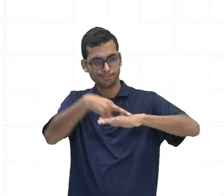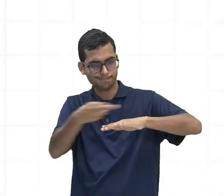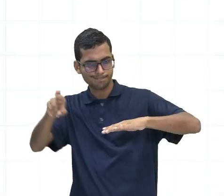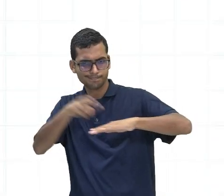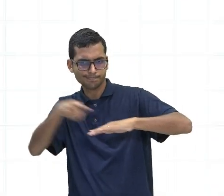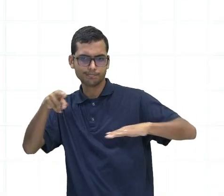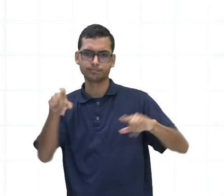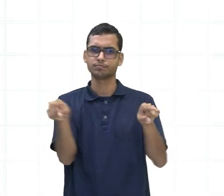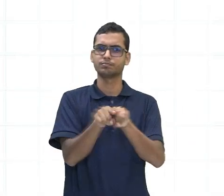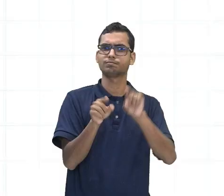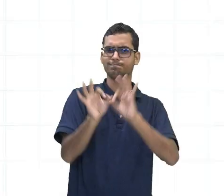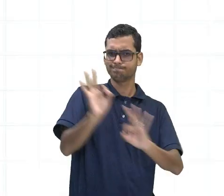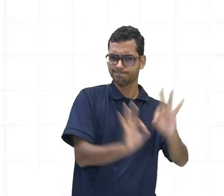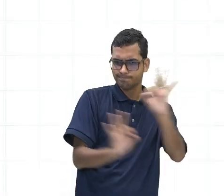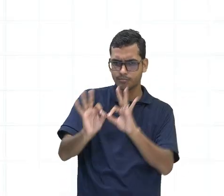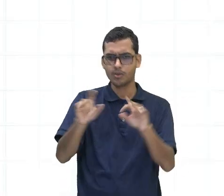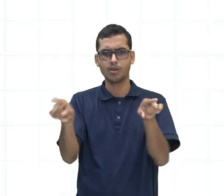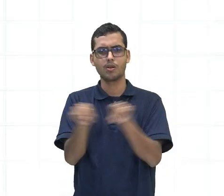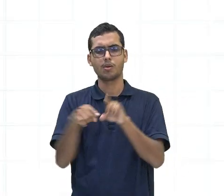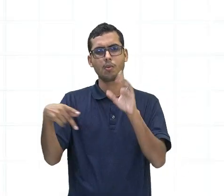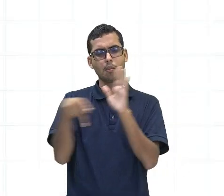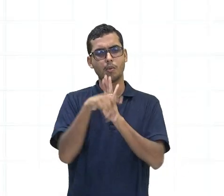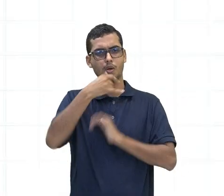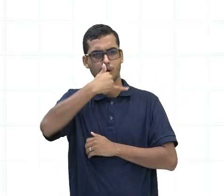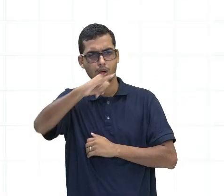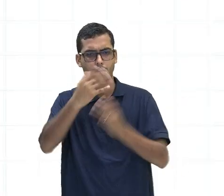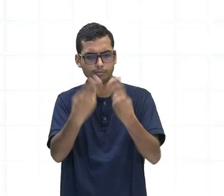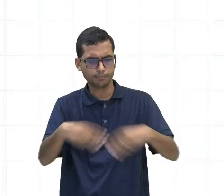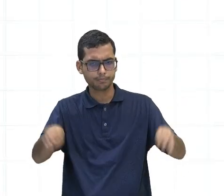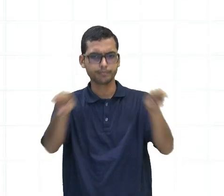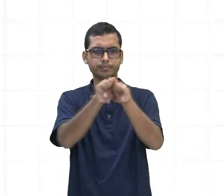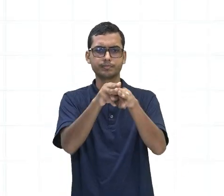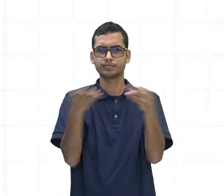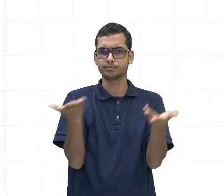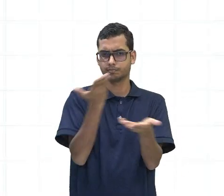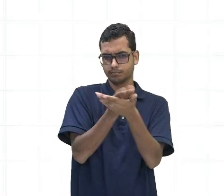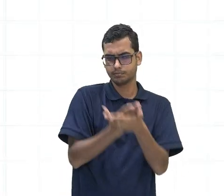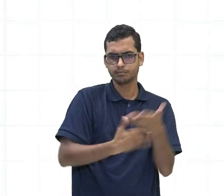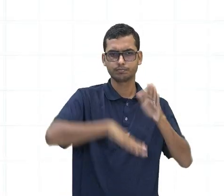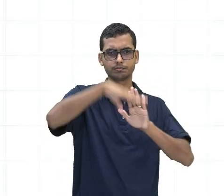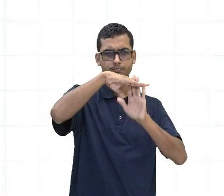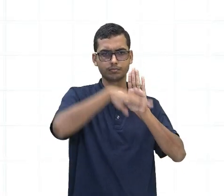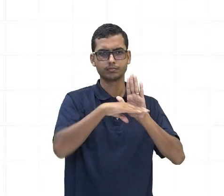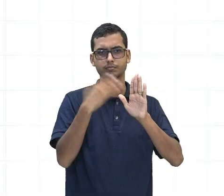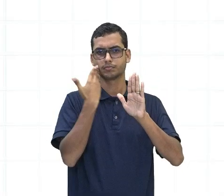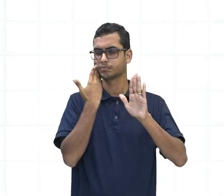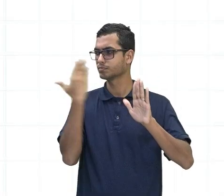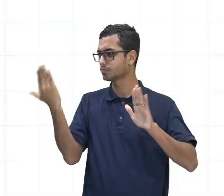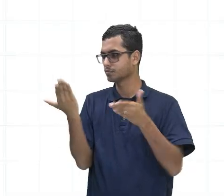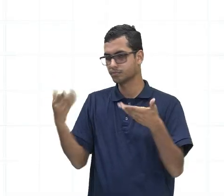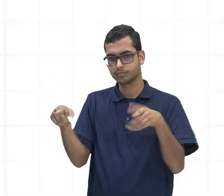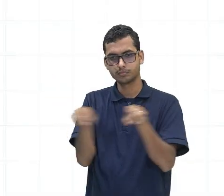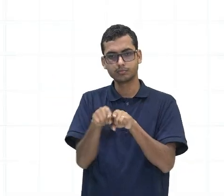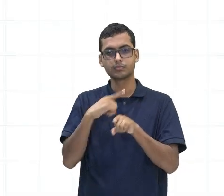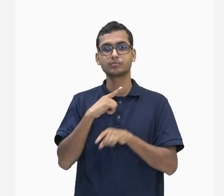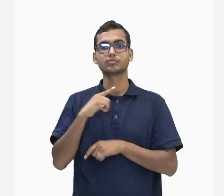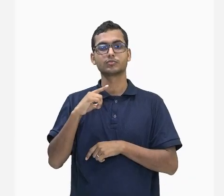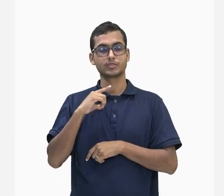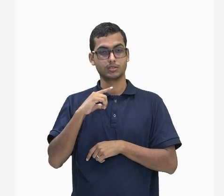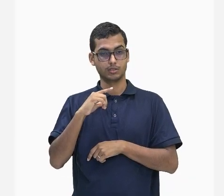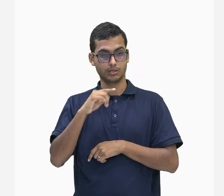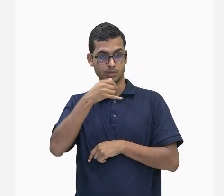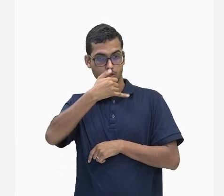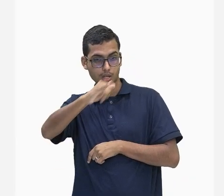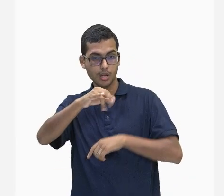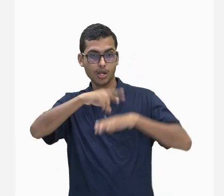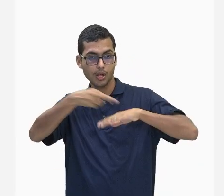ou de partícula e também das eletromagnéticas, vamos à classificação de todas elas enquanto radiação ionizante e não ionizante. No